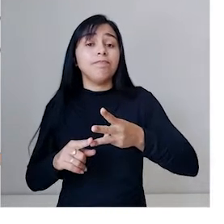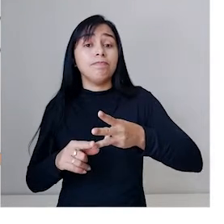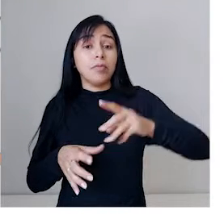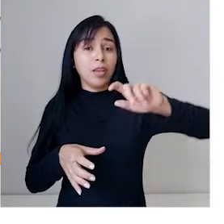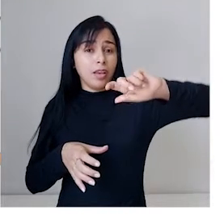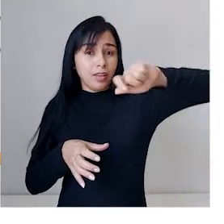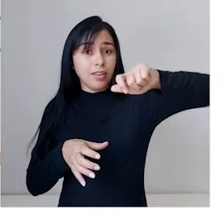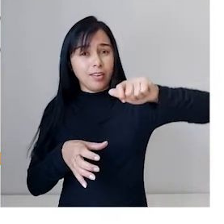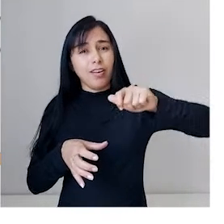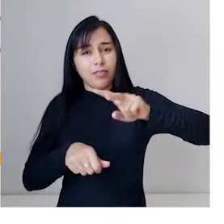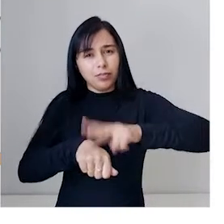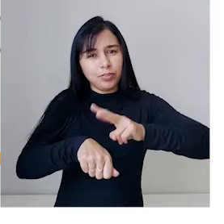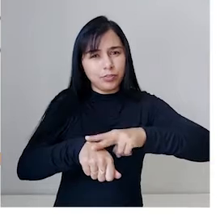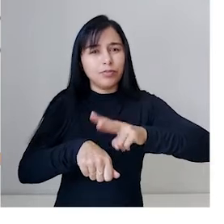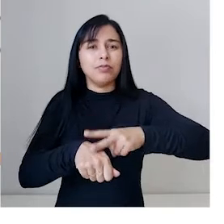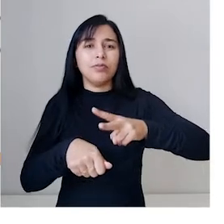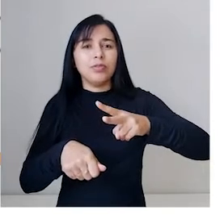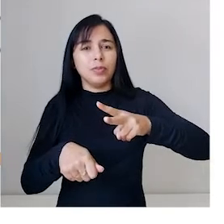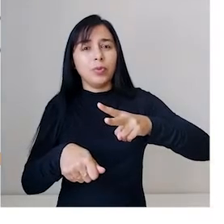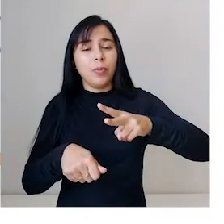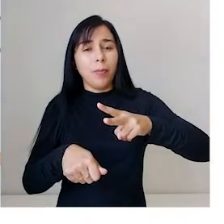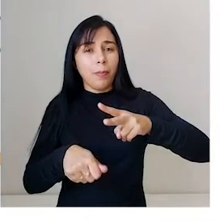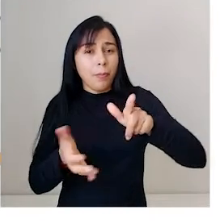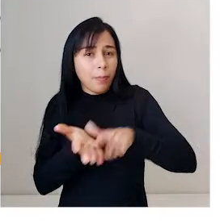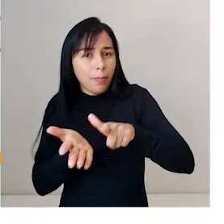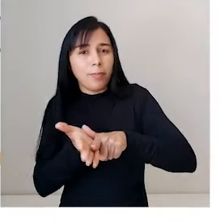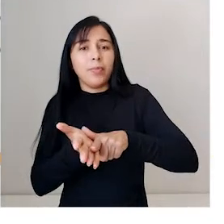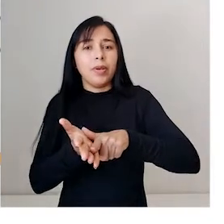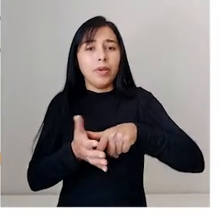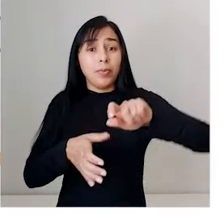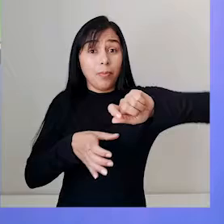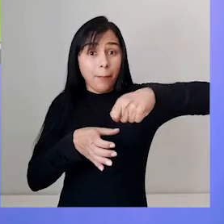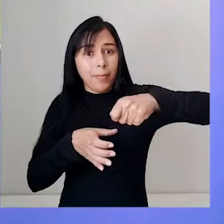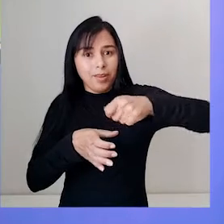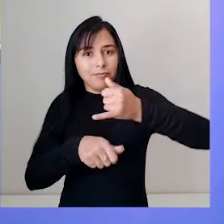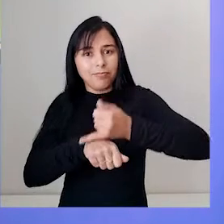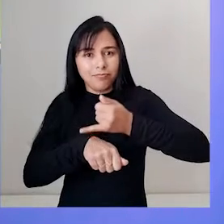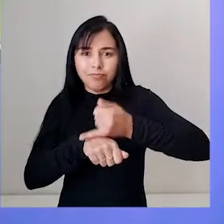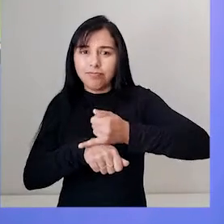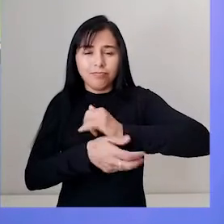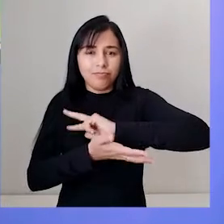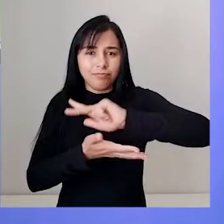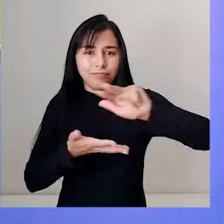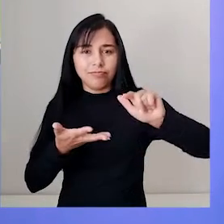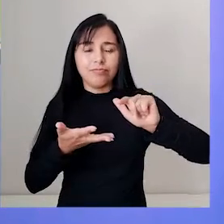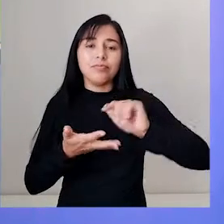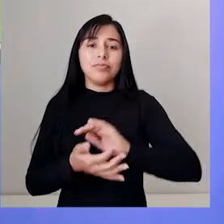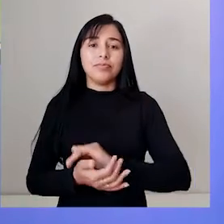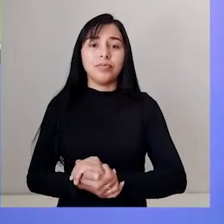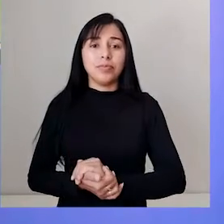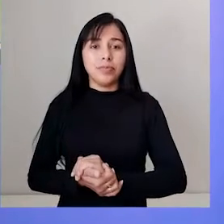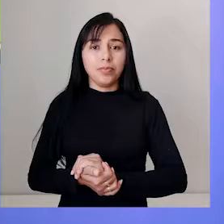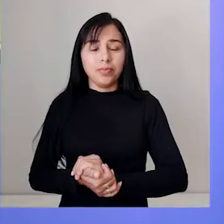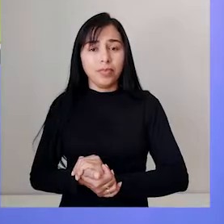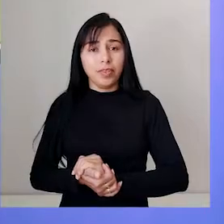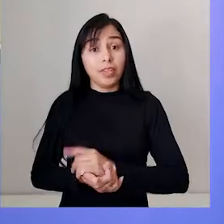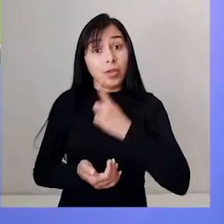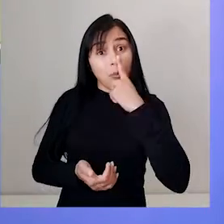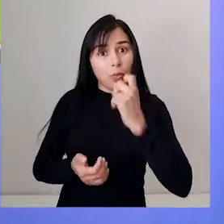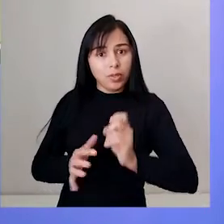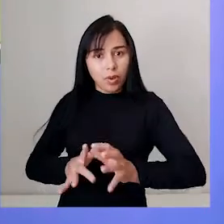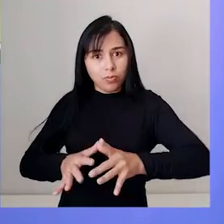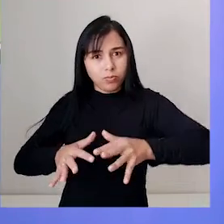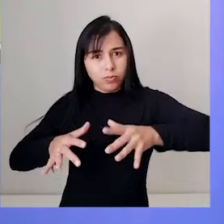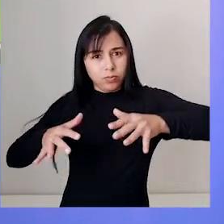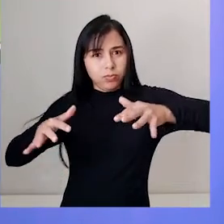vidro, papel, latas de alumínio e etc. O aumento da quantidade de lixo produzido pelo ser